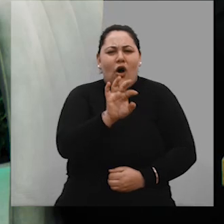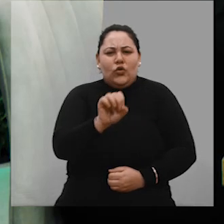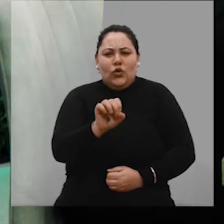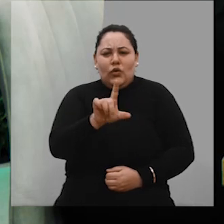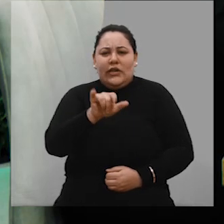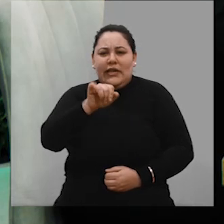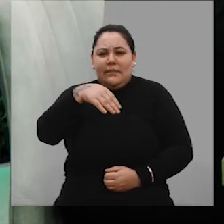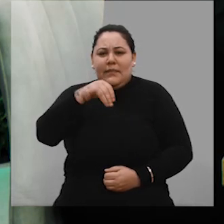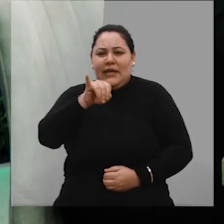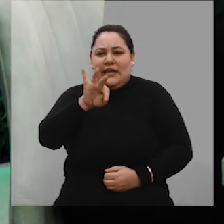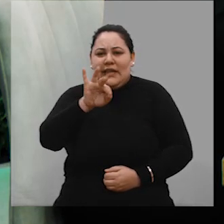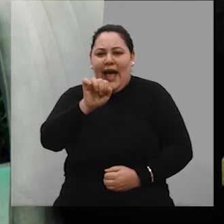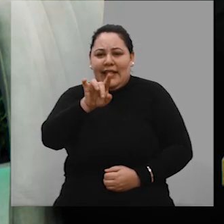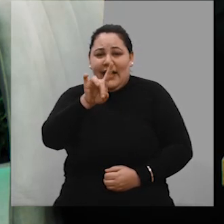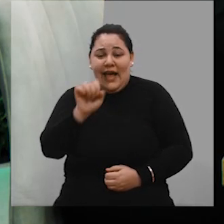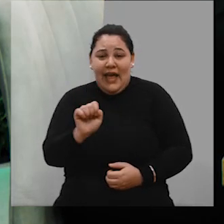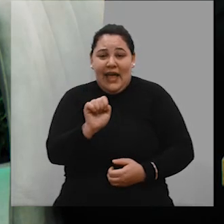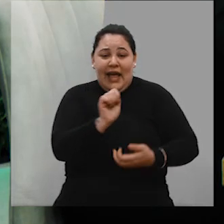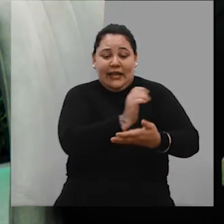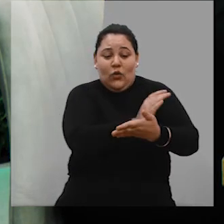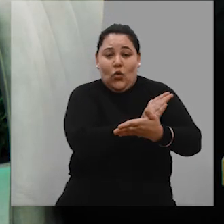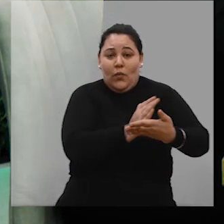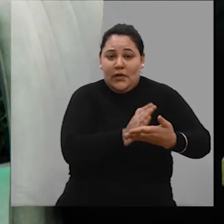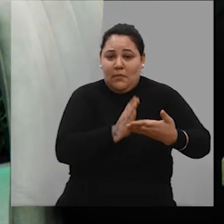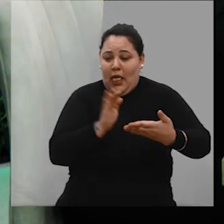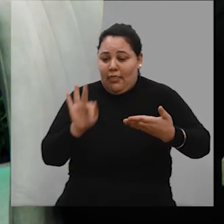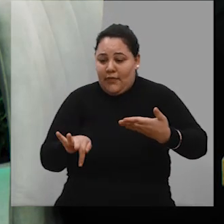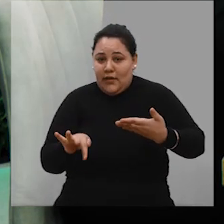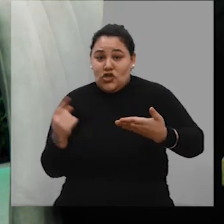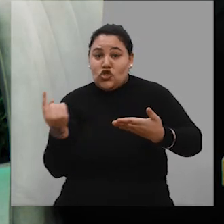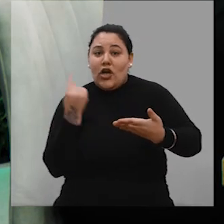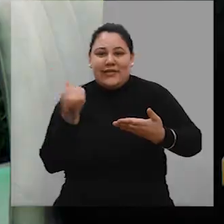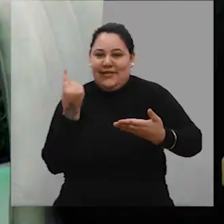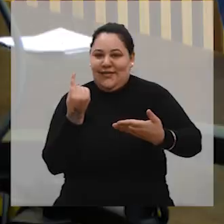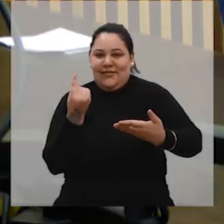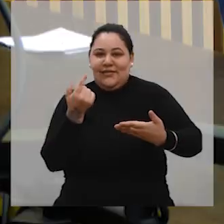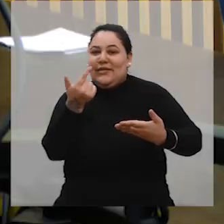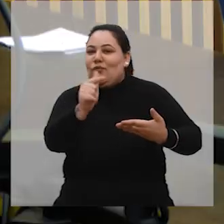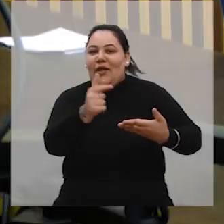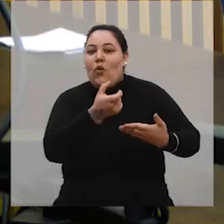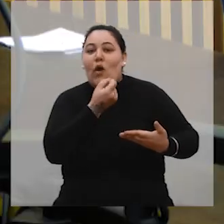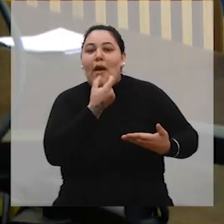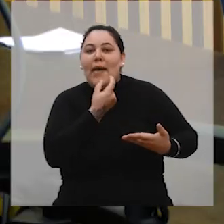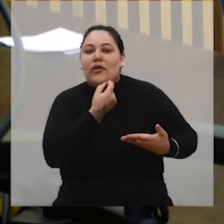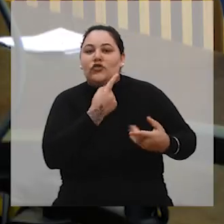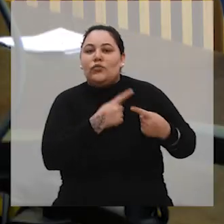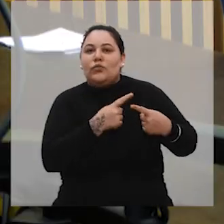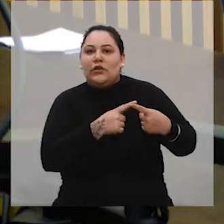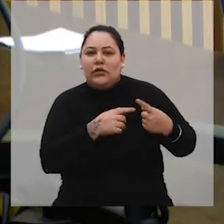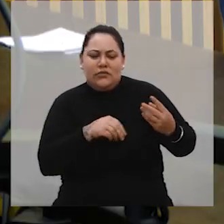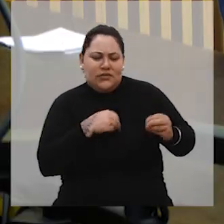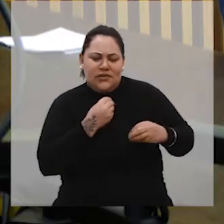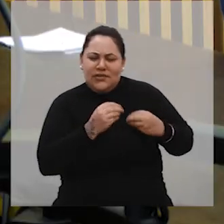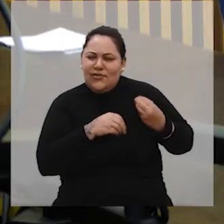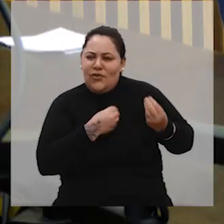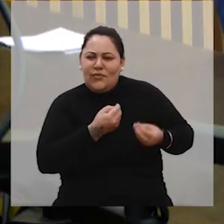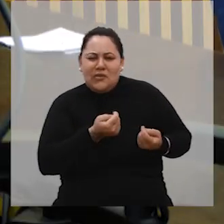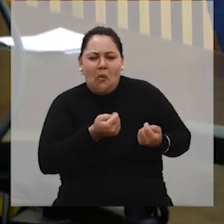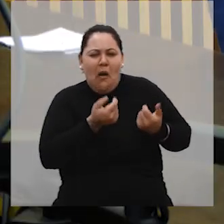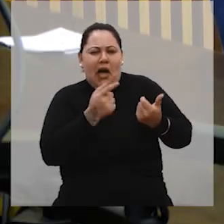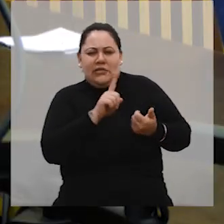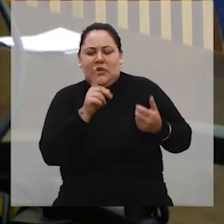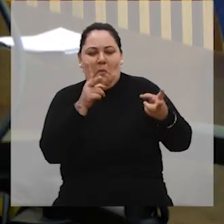tem o período que ela começa e ela vai terminar sozinha. Não existe remédio para ela, porque os sintomas são vagos e o